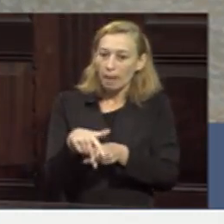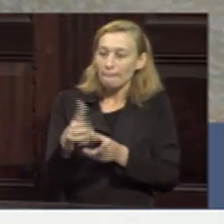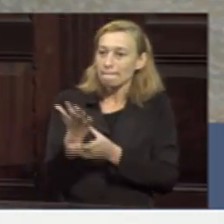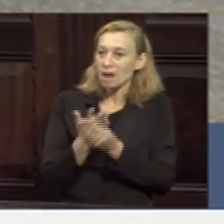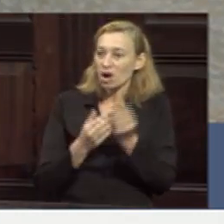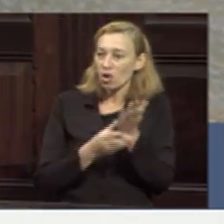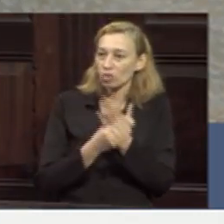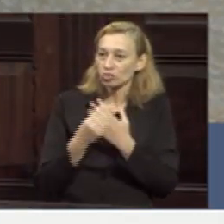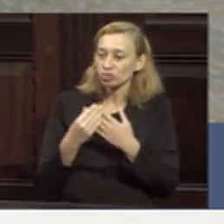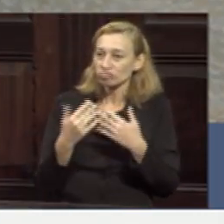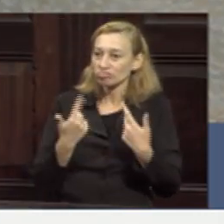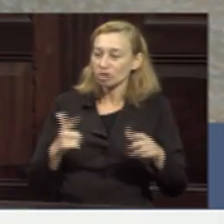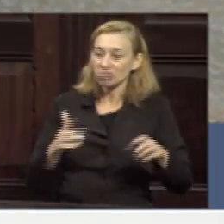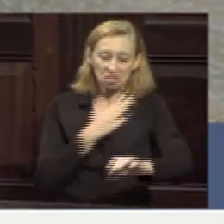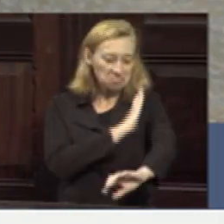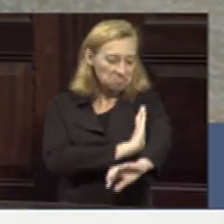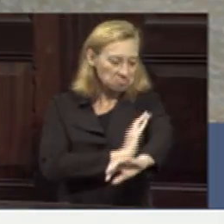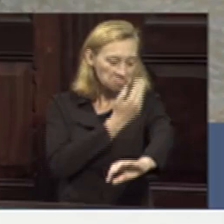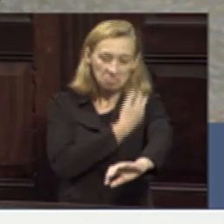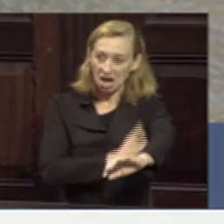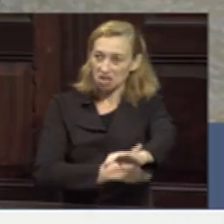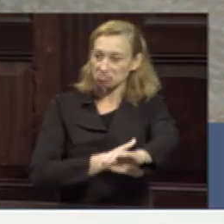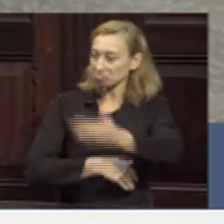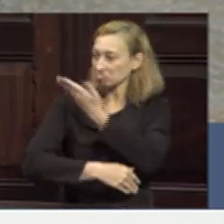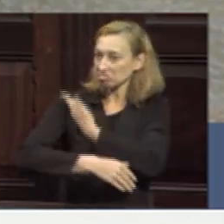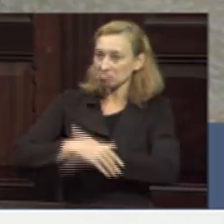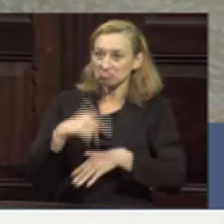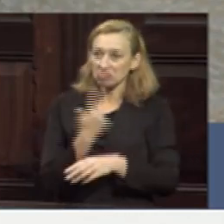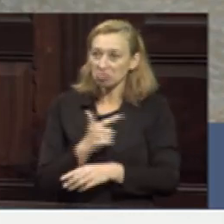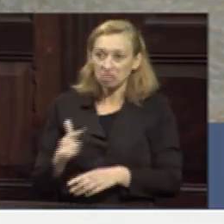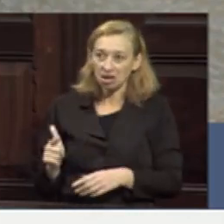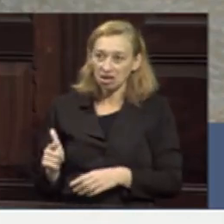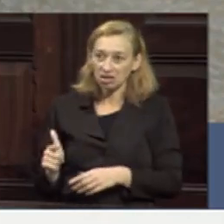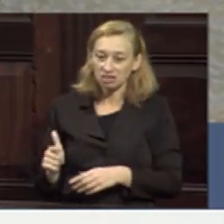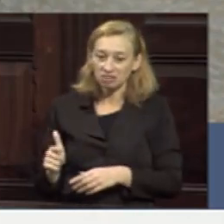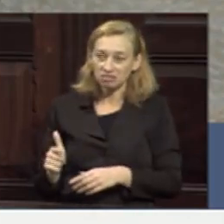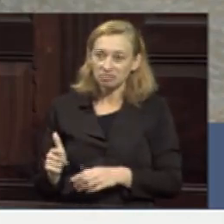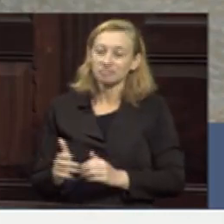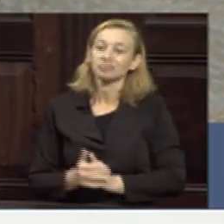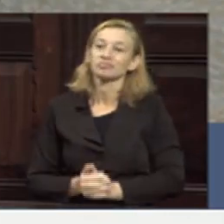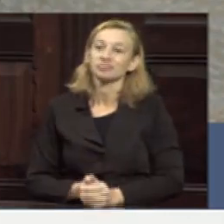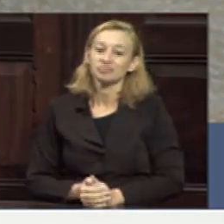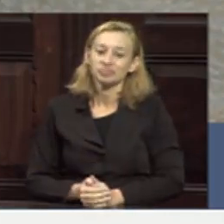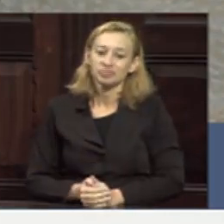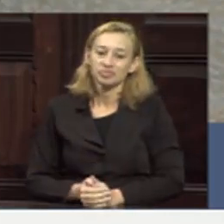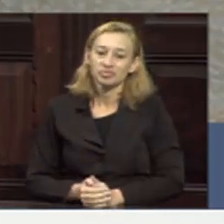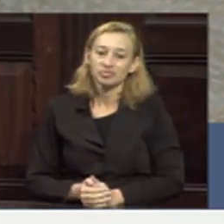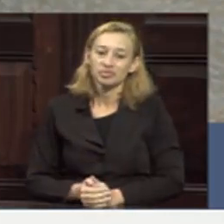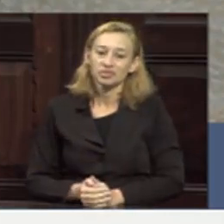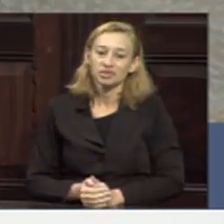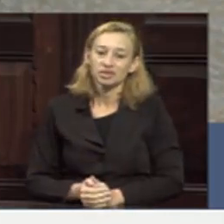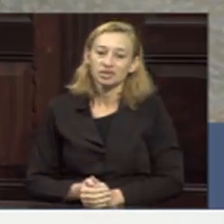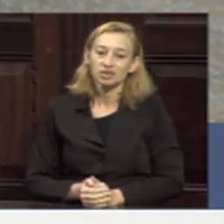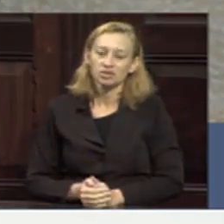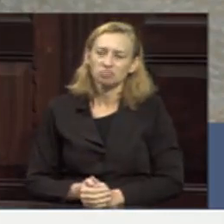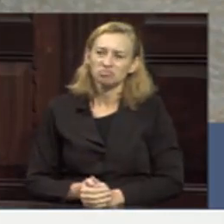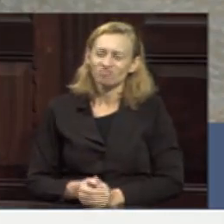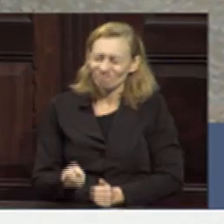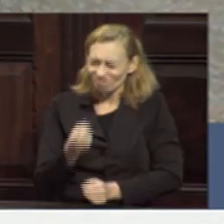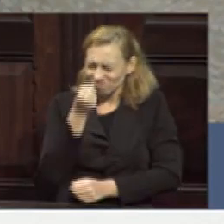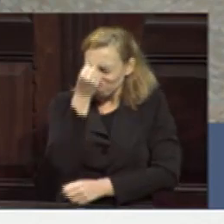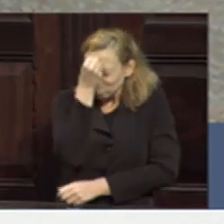pés, sem braços. Aborto que lhes dava um grande